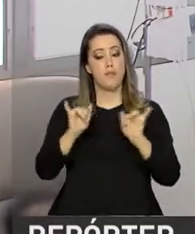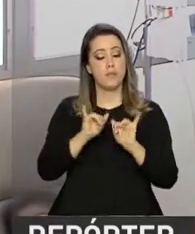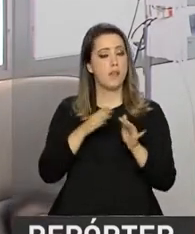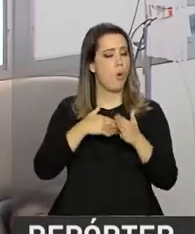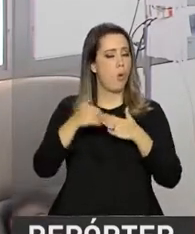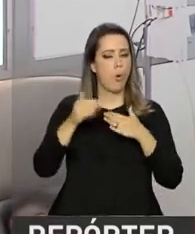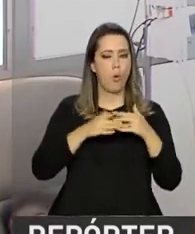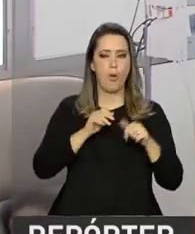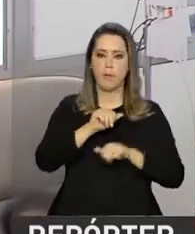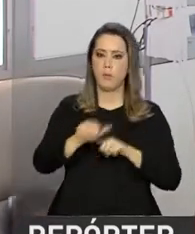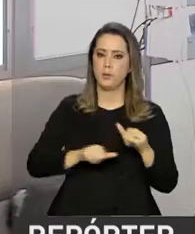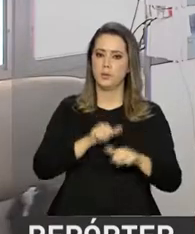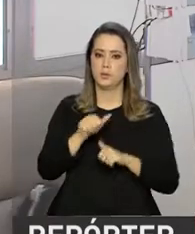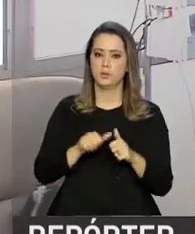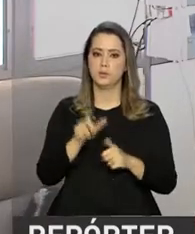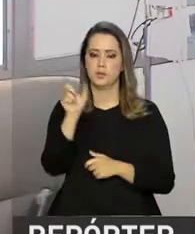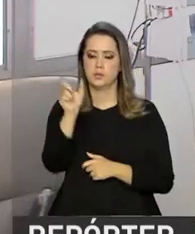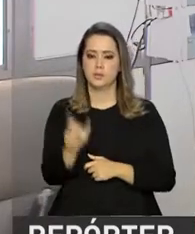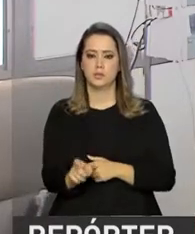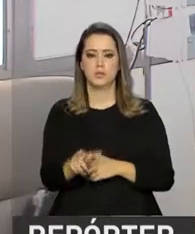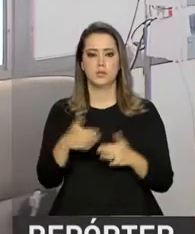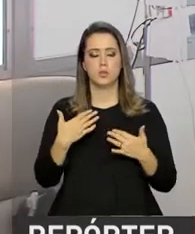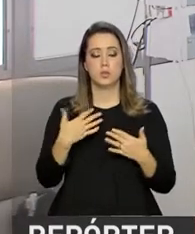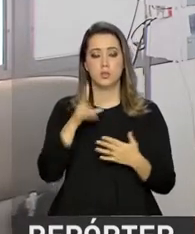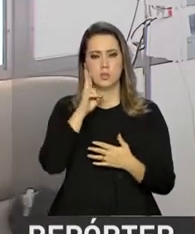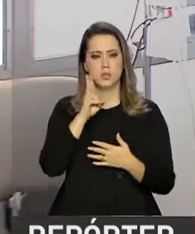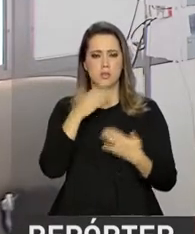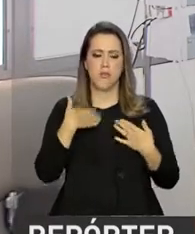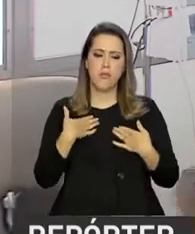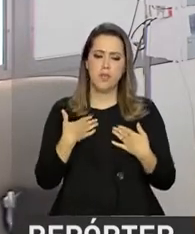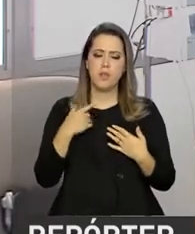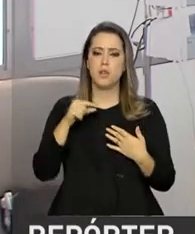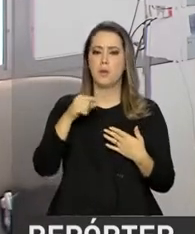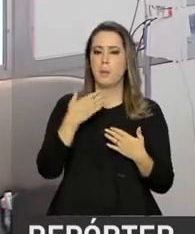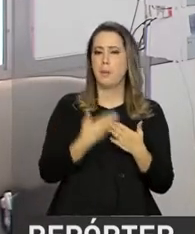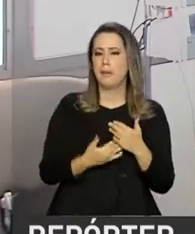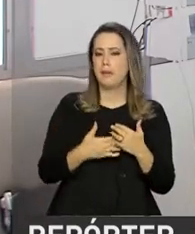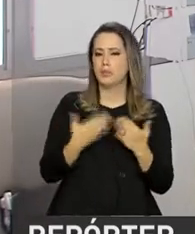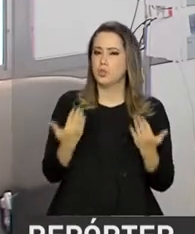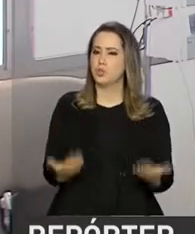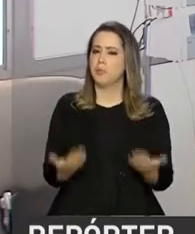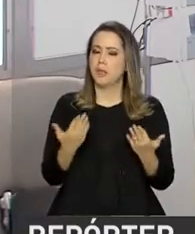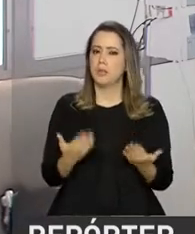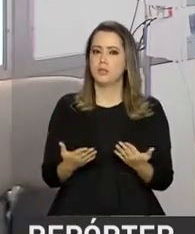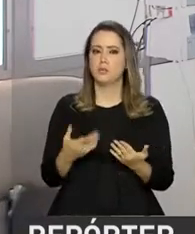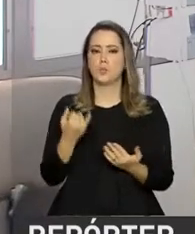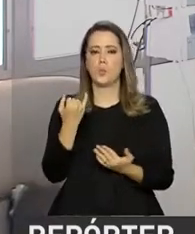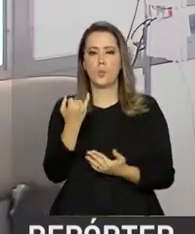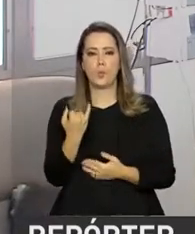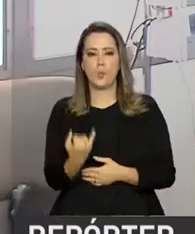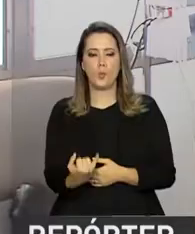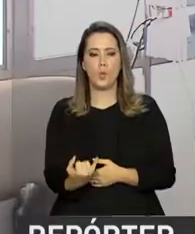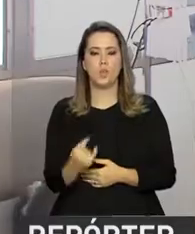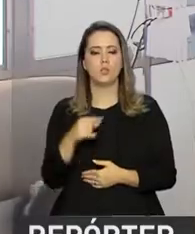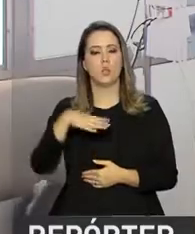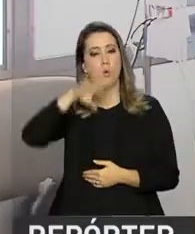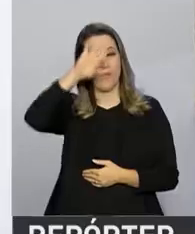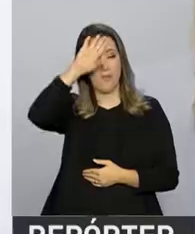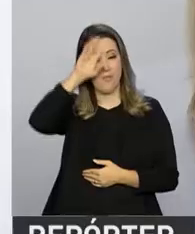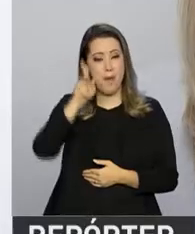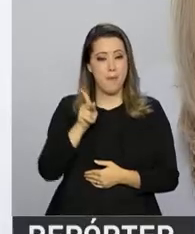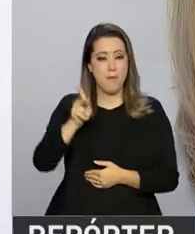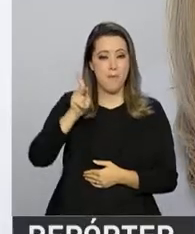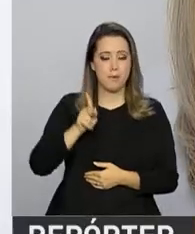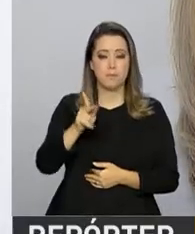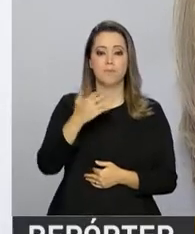qualquer alteração no comportamento ou no corpo da criança, como perda de peso, anemia ou febre constante.